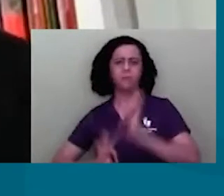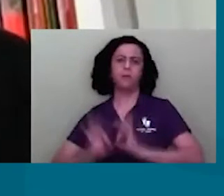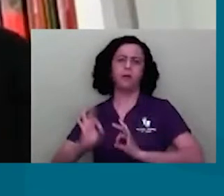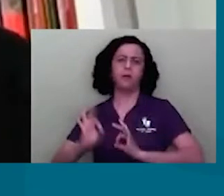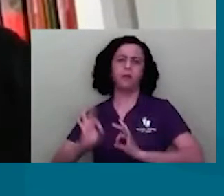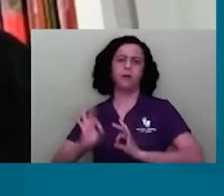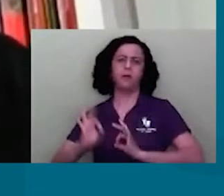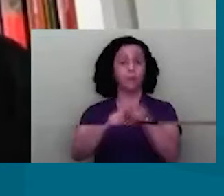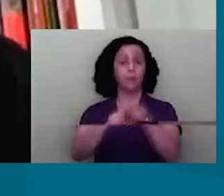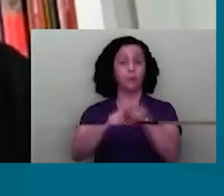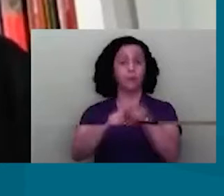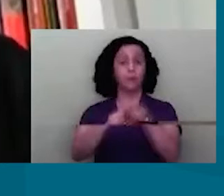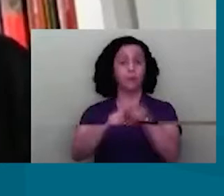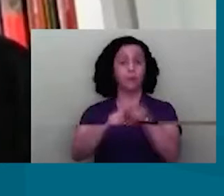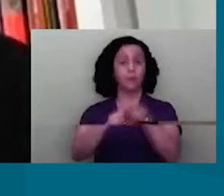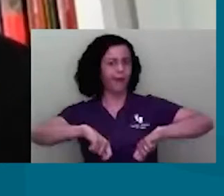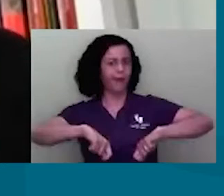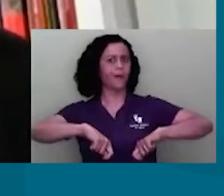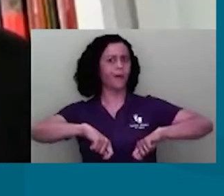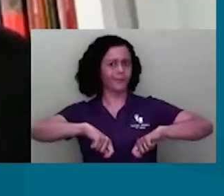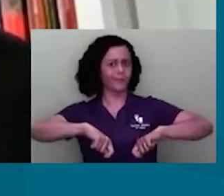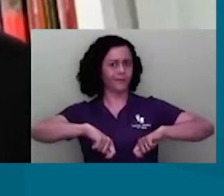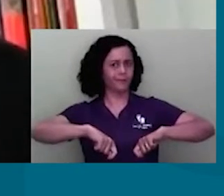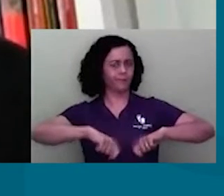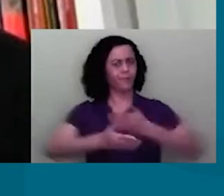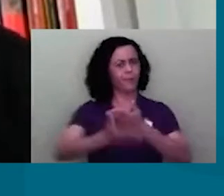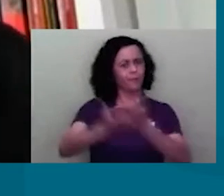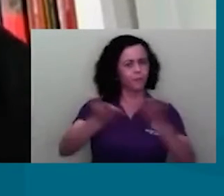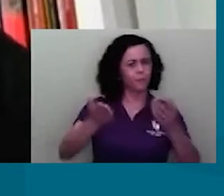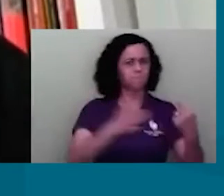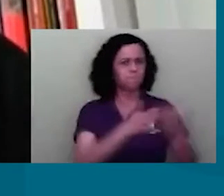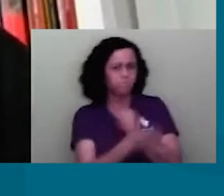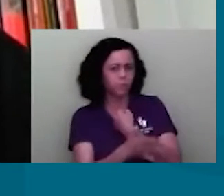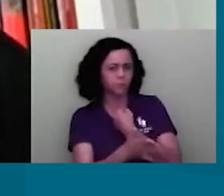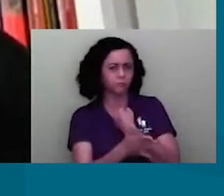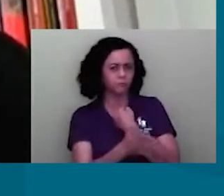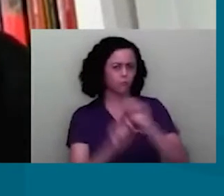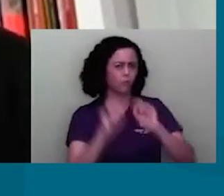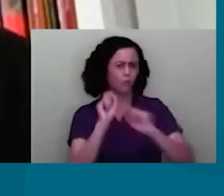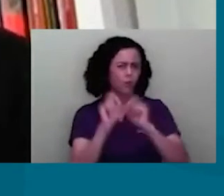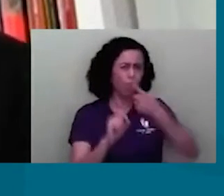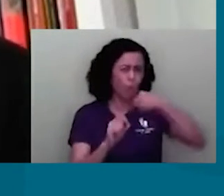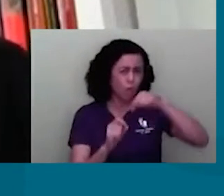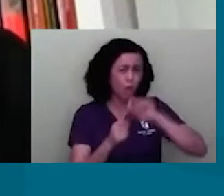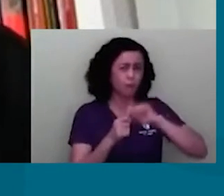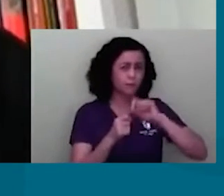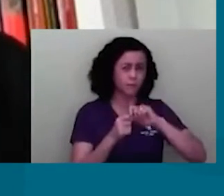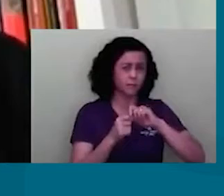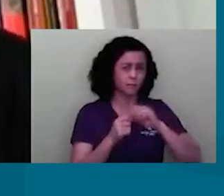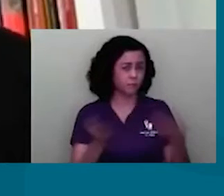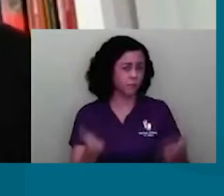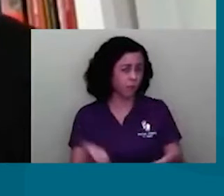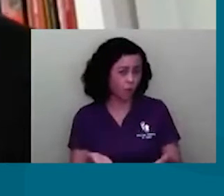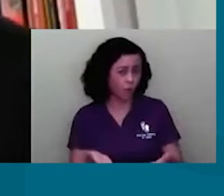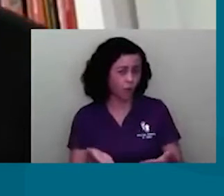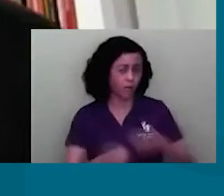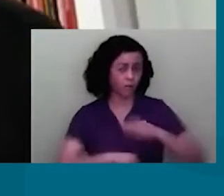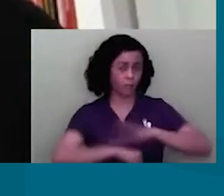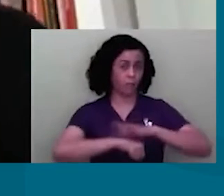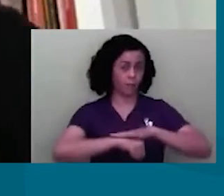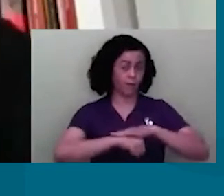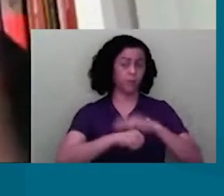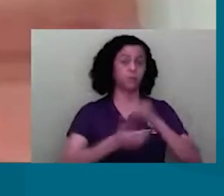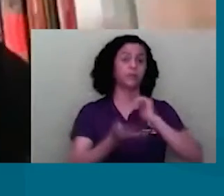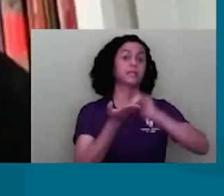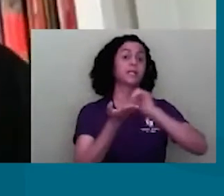capacitação. Se vocês, se os senhores e as senhoras me perguntarem o que nós fazemos agora, nesse momento, na Secretaria de Turismo,